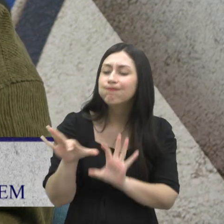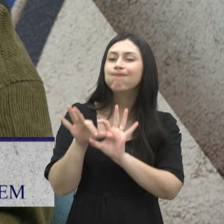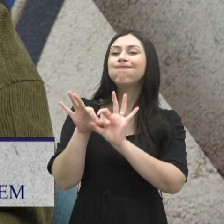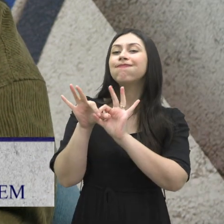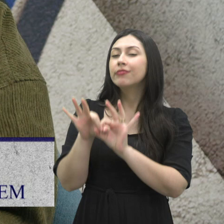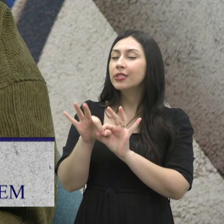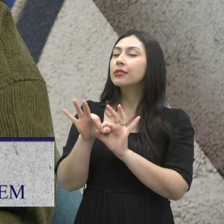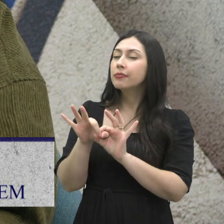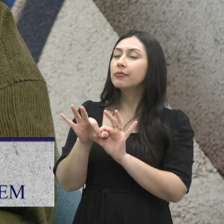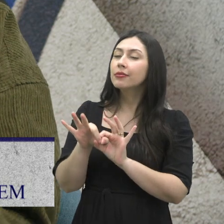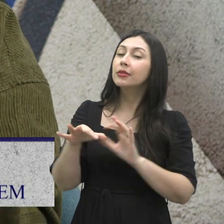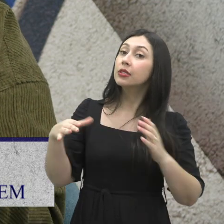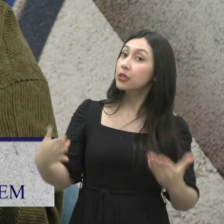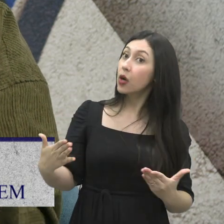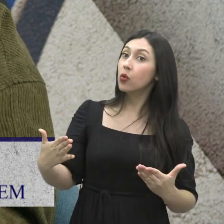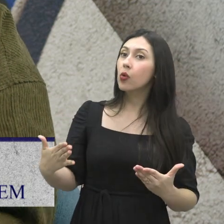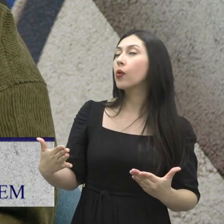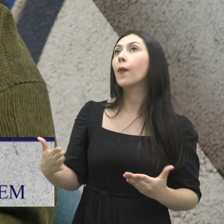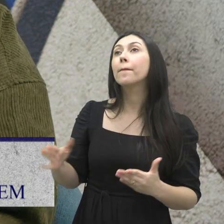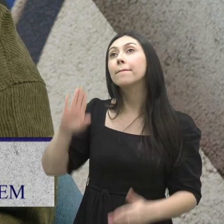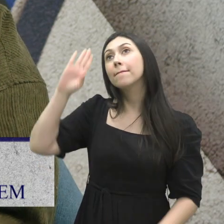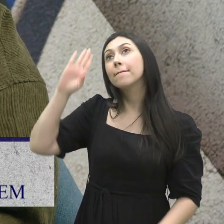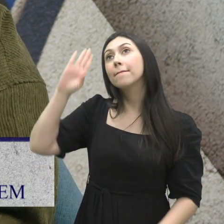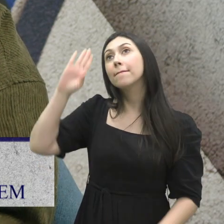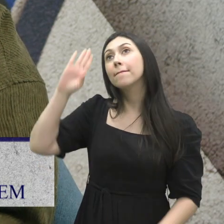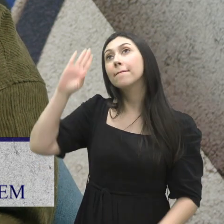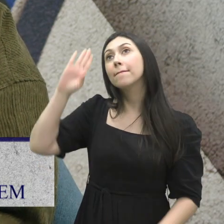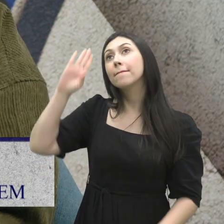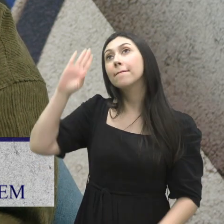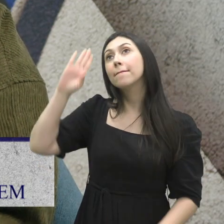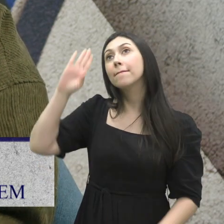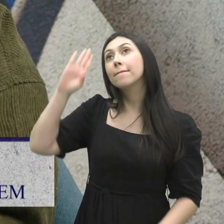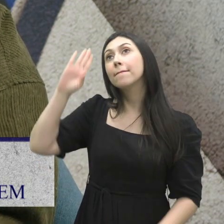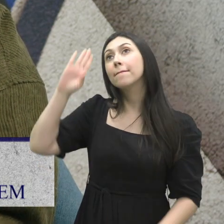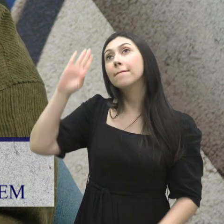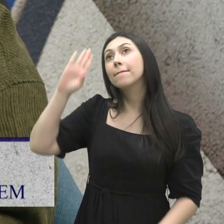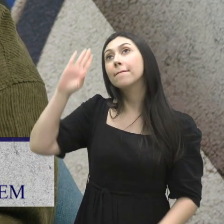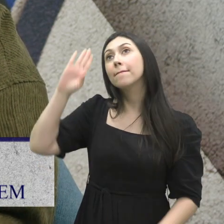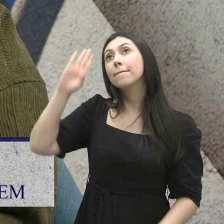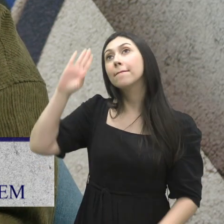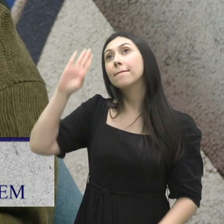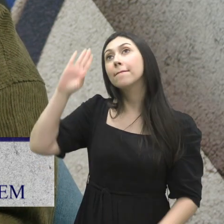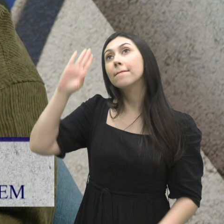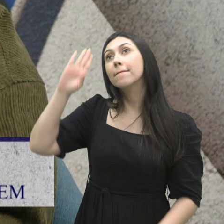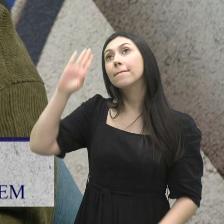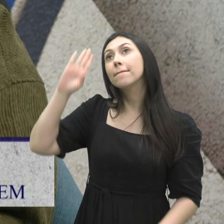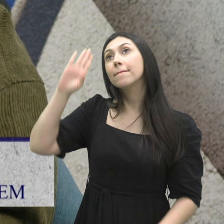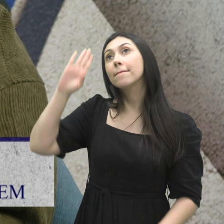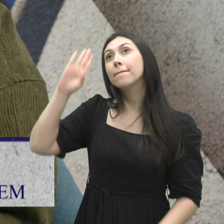trabalho muito. Então, eu acredito que uma das formações que a gente deve buscar extra é de desenvolvimento humano,